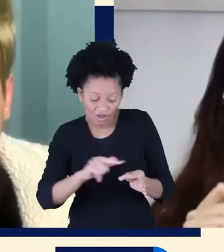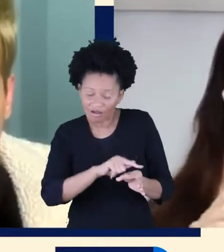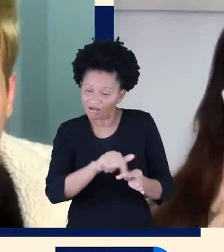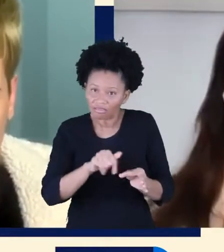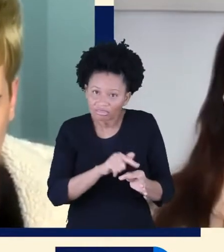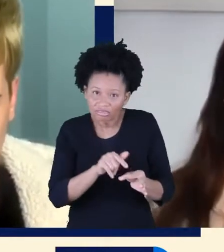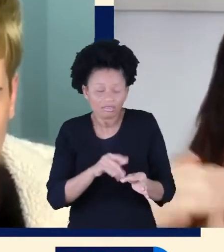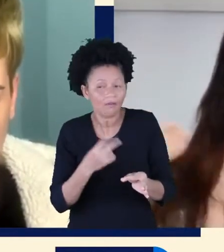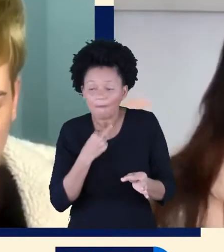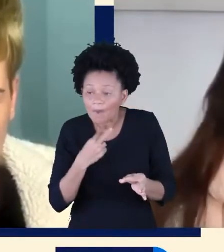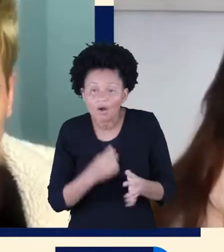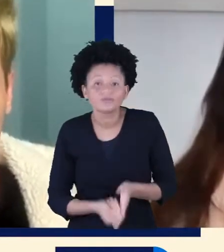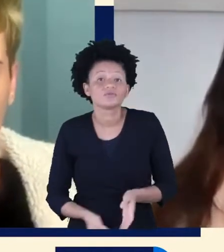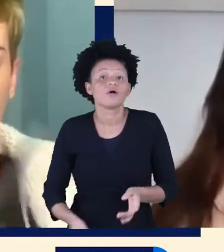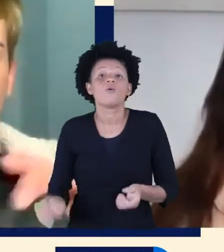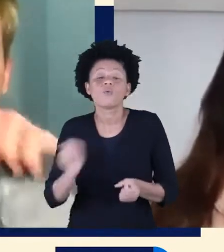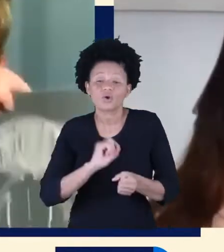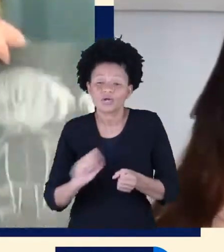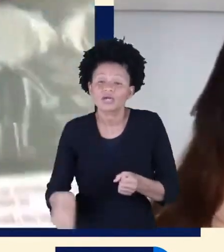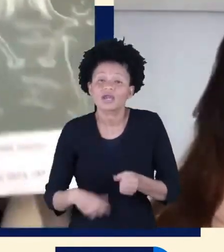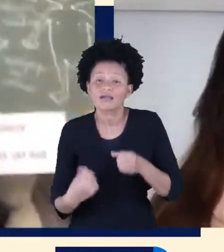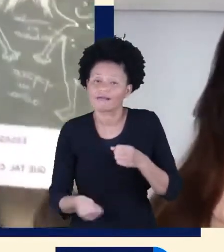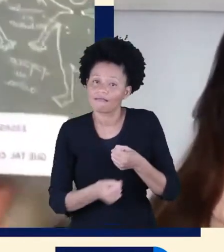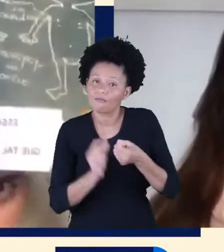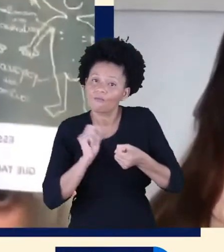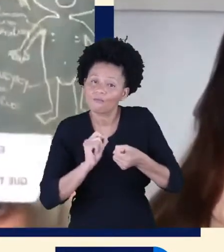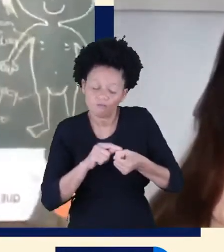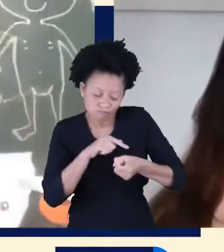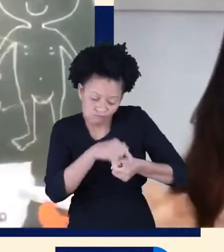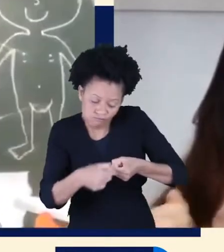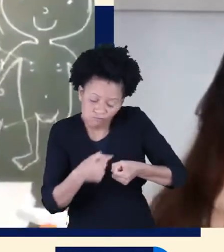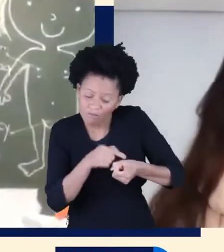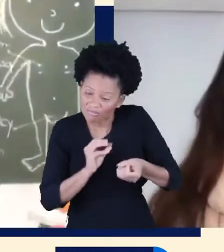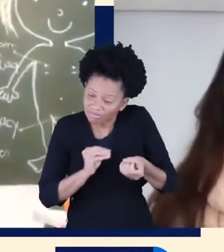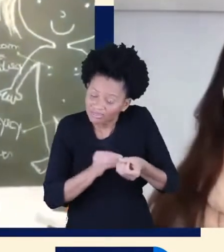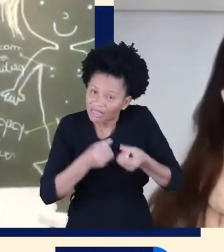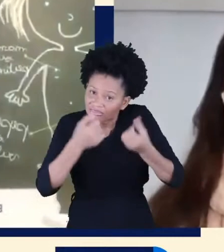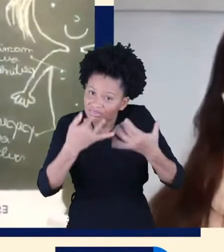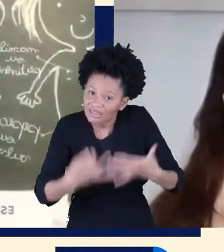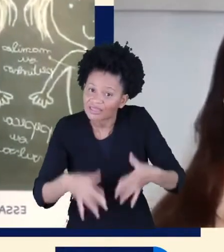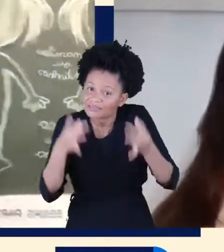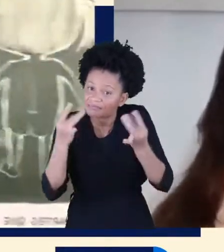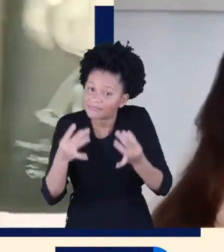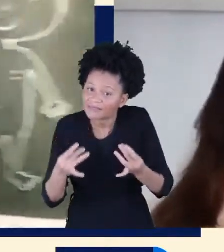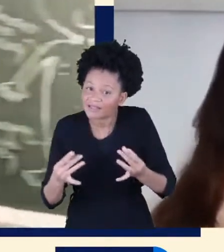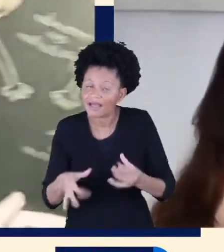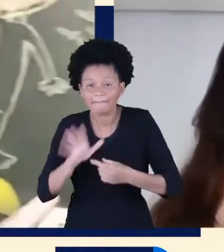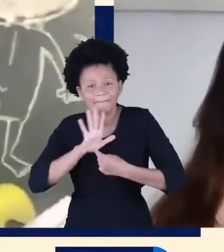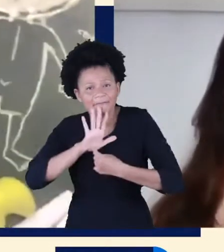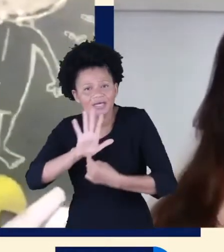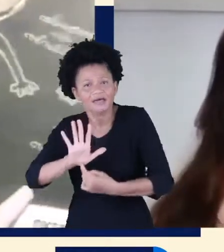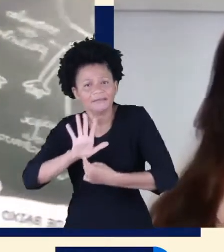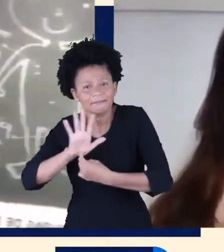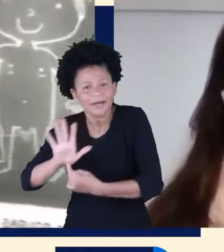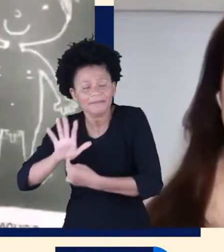dedo. Então, tem que falar dessa anatomia, senão a criança não vai saber. Isso aí, tá? Mostra para